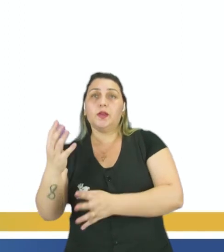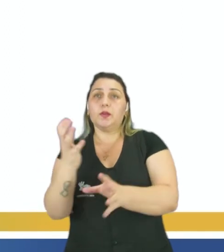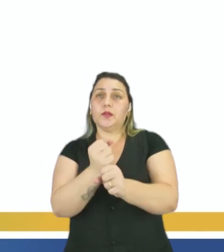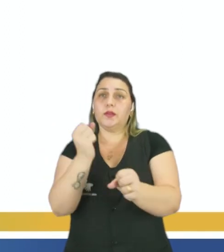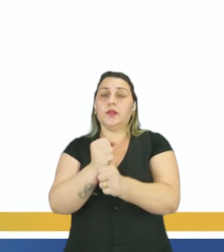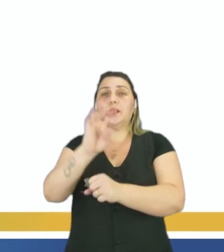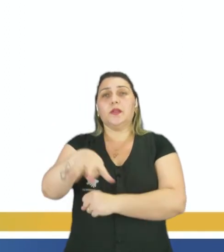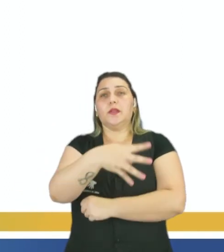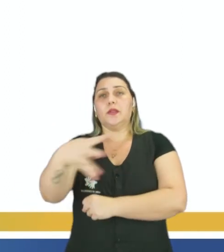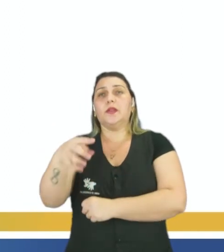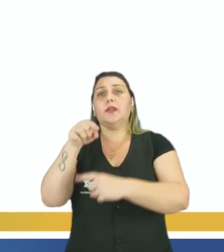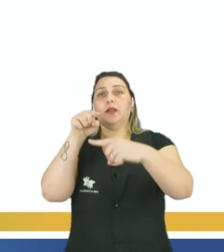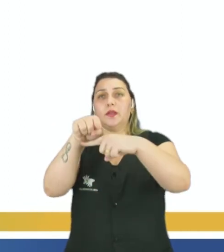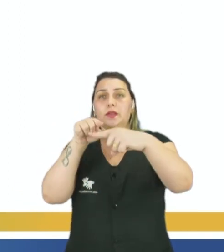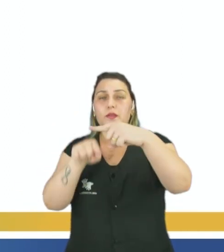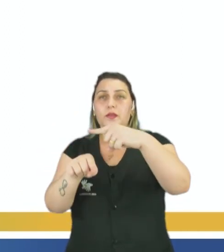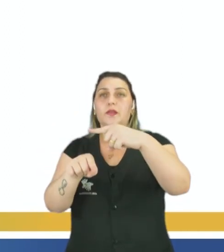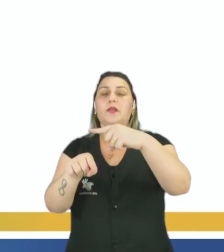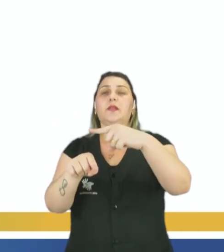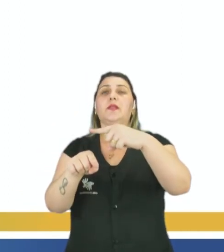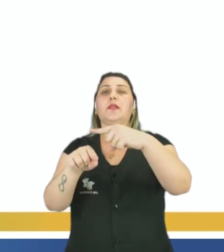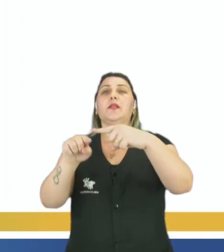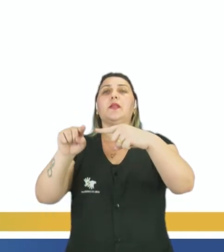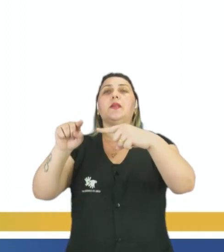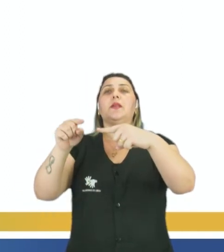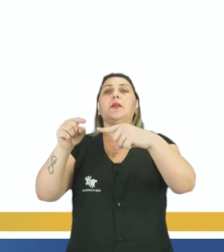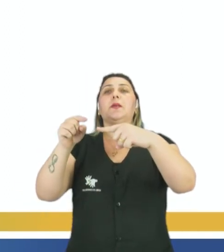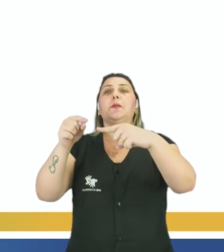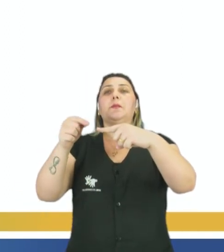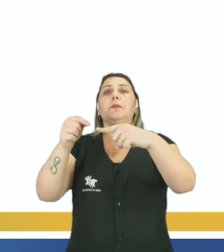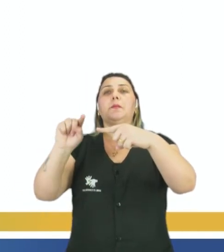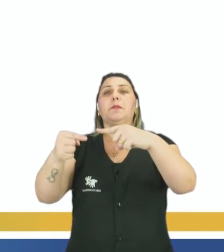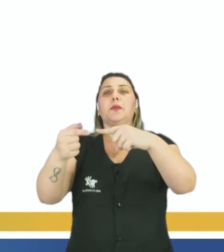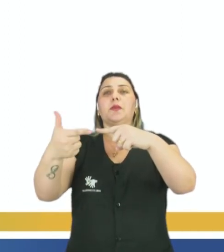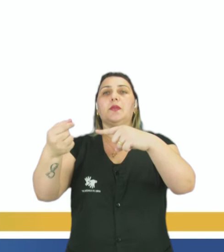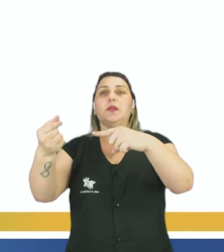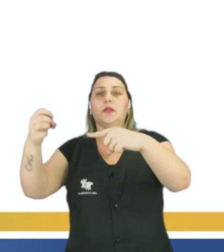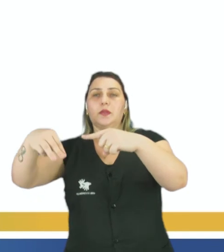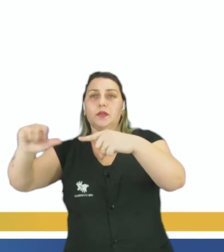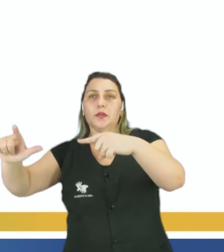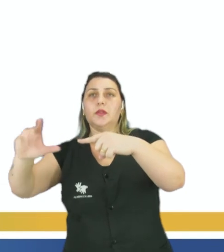tabela, e dividindo isso para 1.200 ml, nós teremos